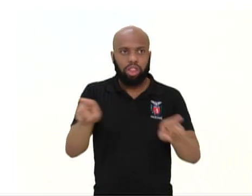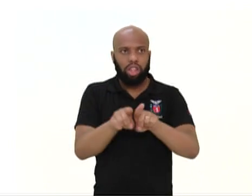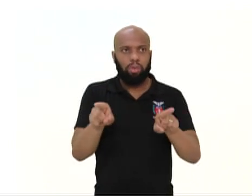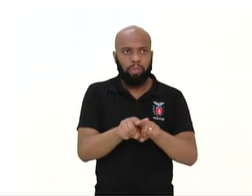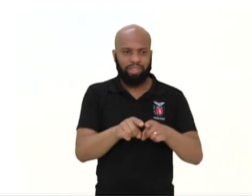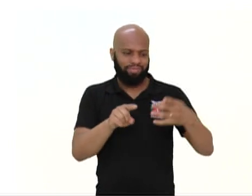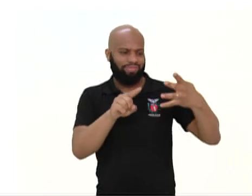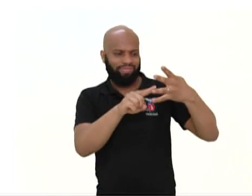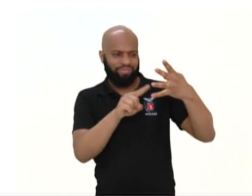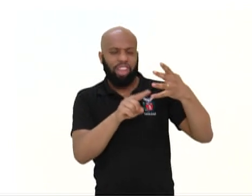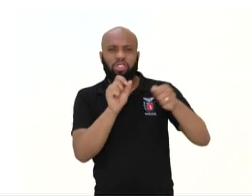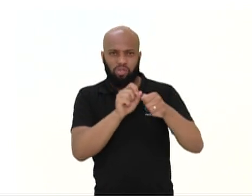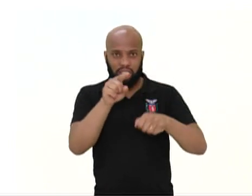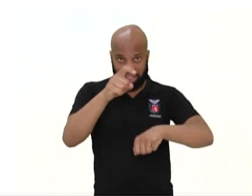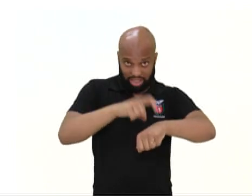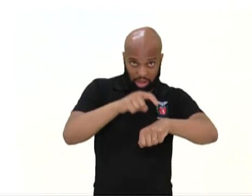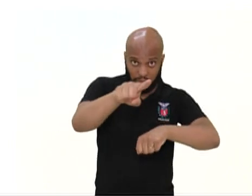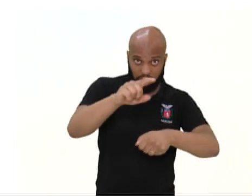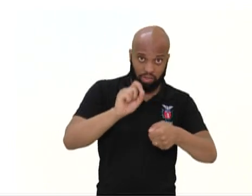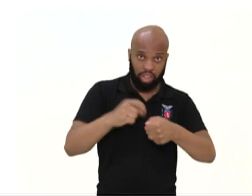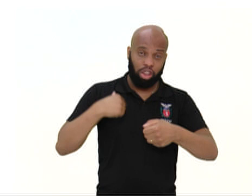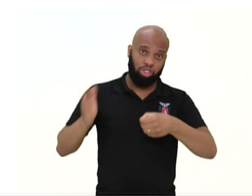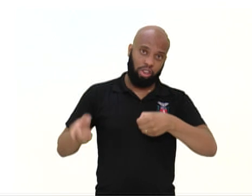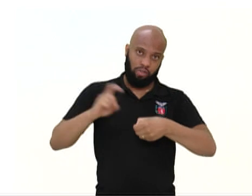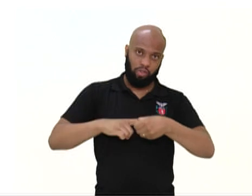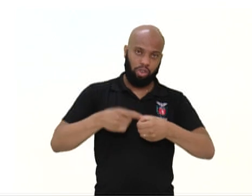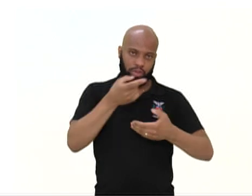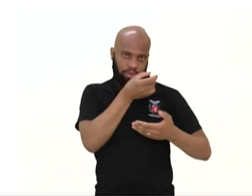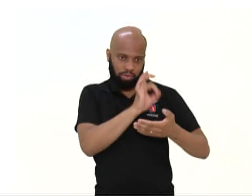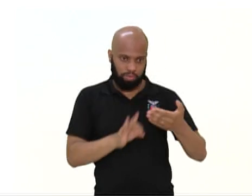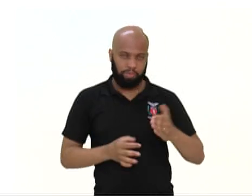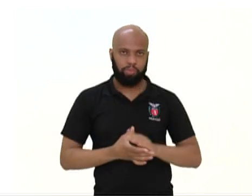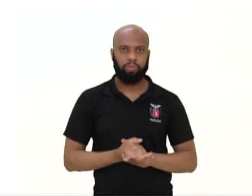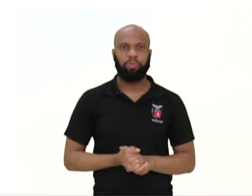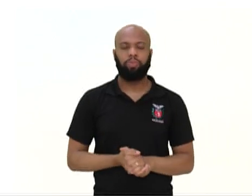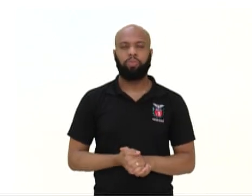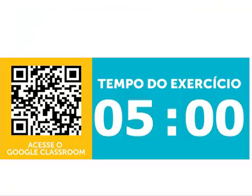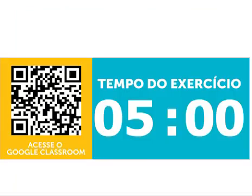1, beleza? Vou dar um tempinho para você e já volto para a correção.